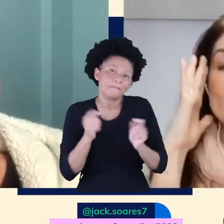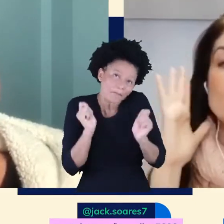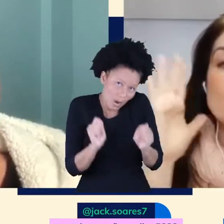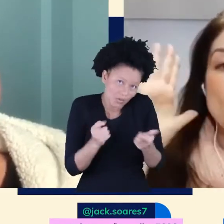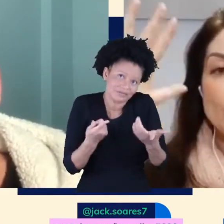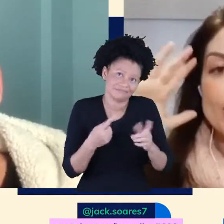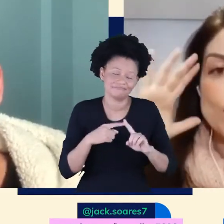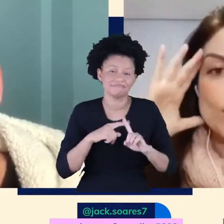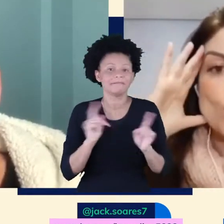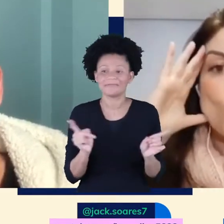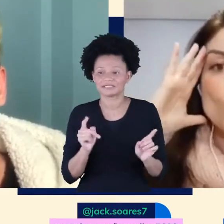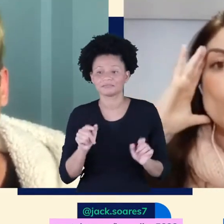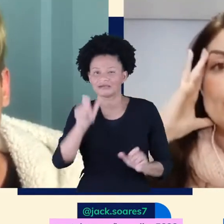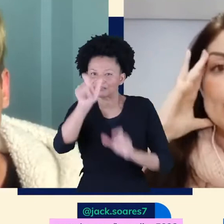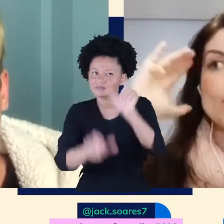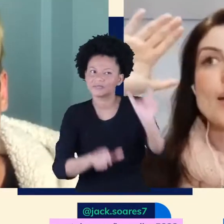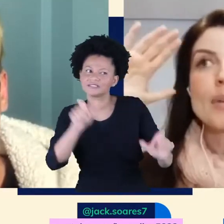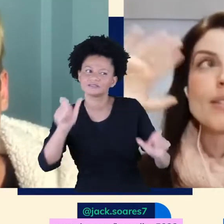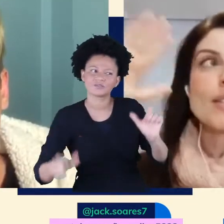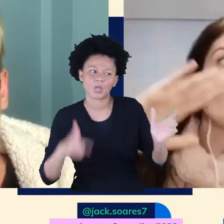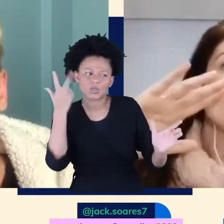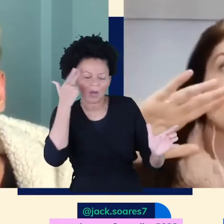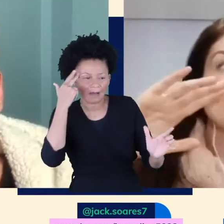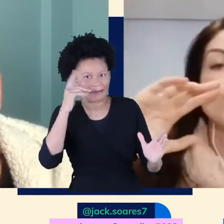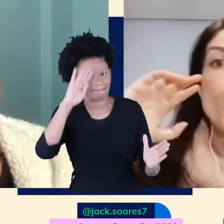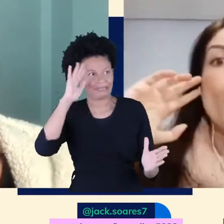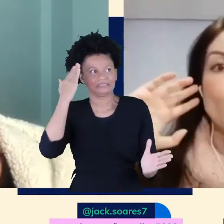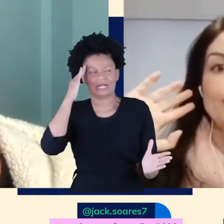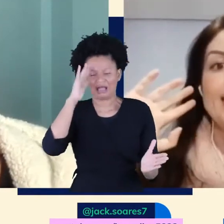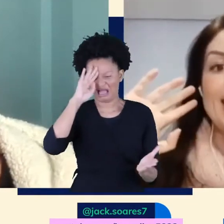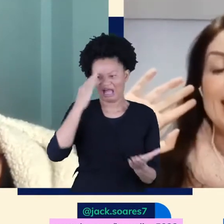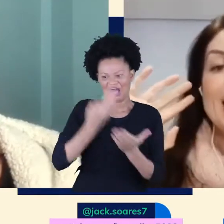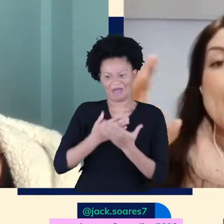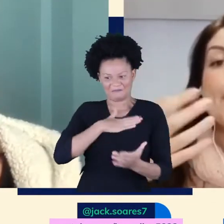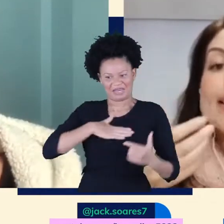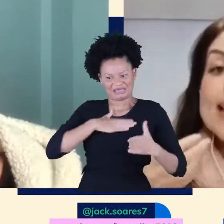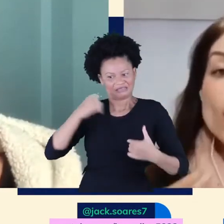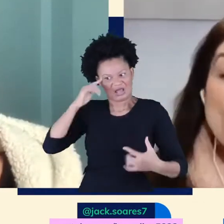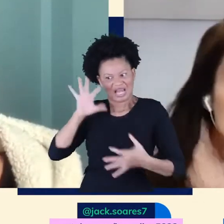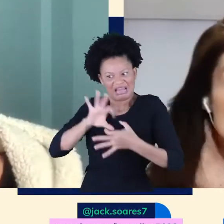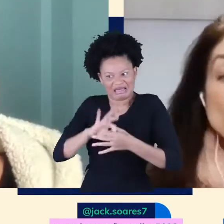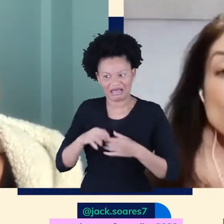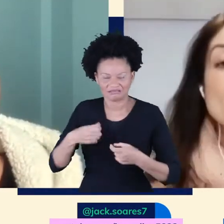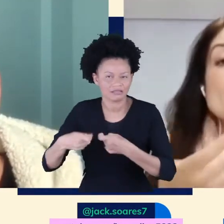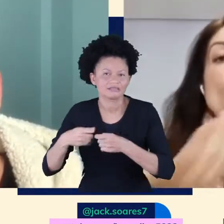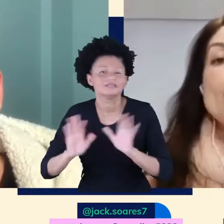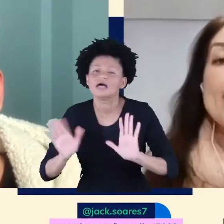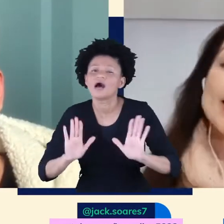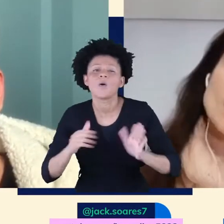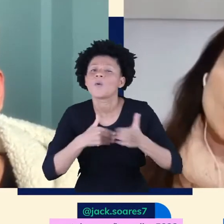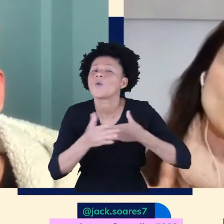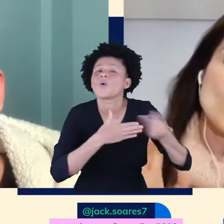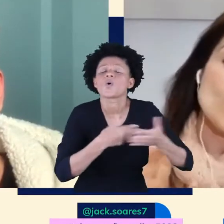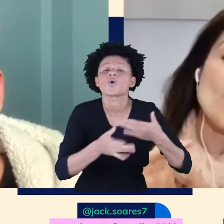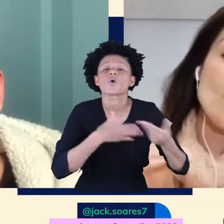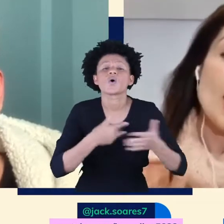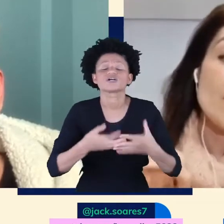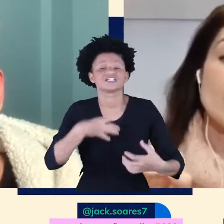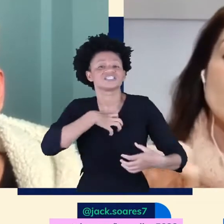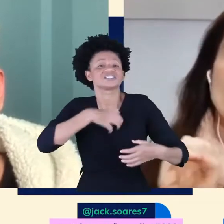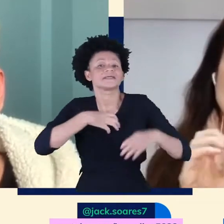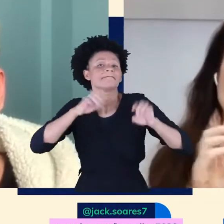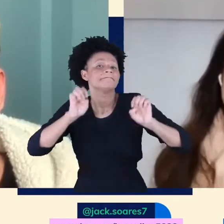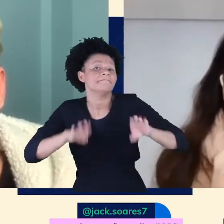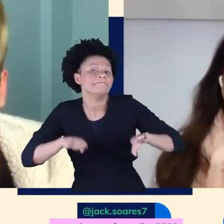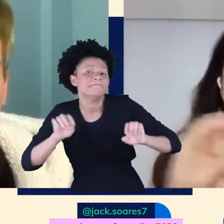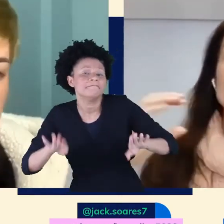principalmente aquelas que estão pautadas no senso comum, já pensam, prazer é prazer sexual, né? Mas é qualquer tipo de prazer, é o bem-estar, e eu acho que essa